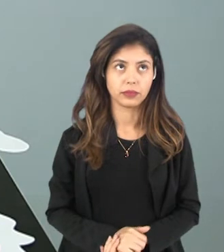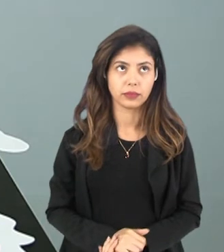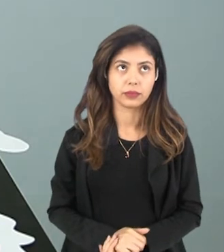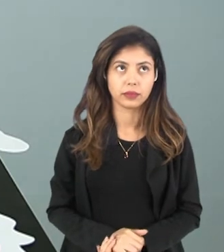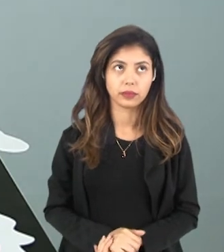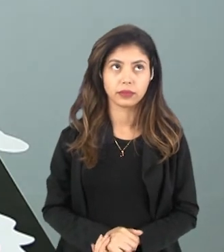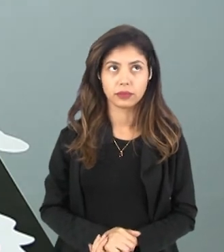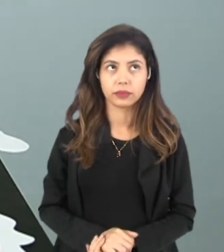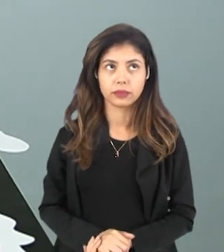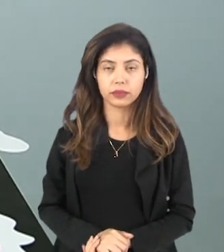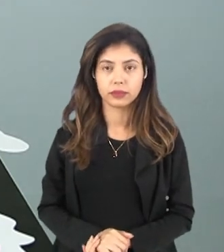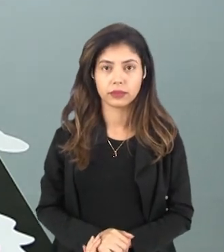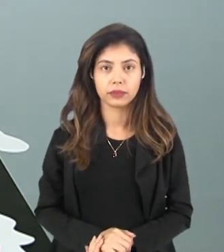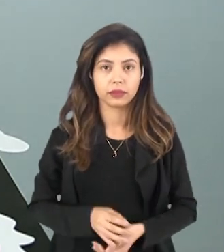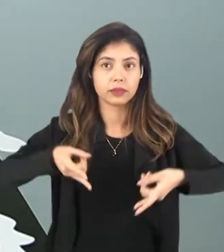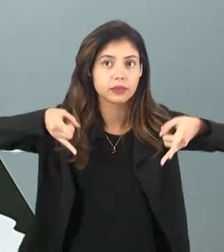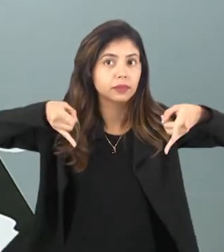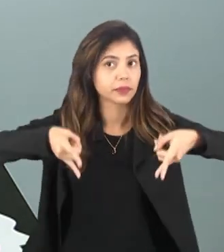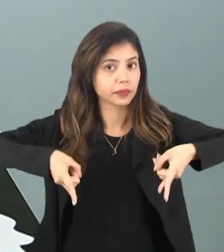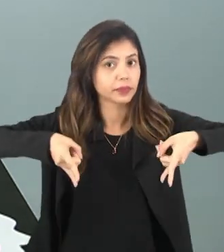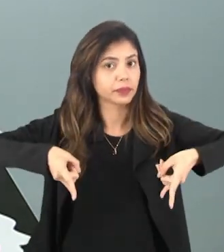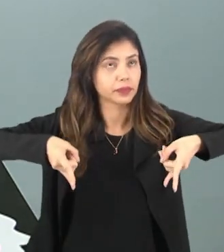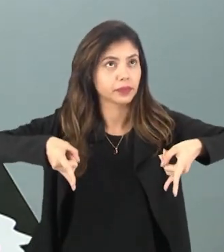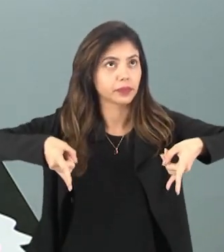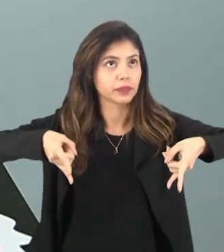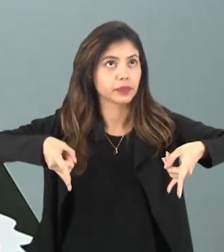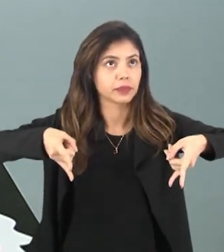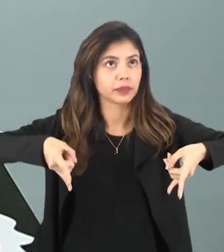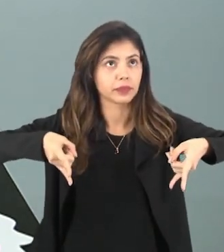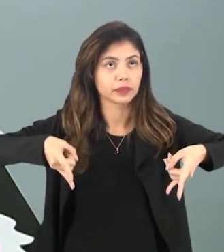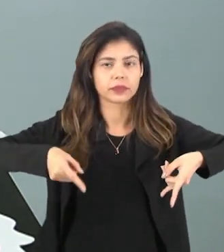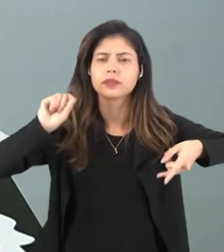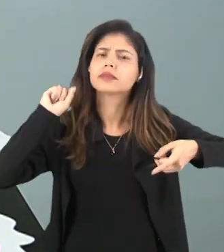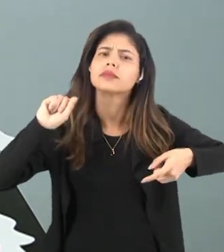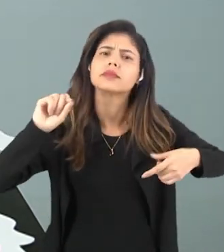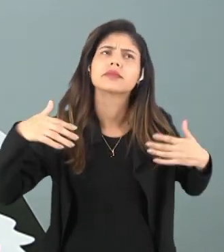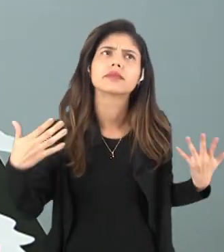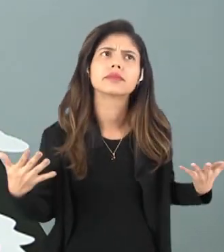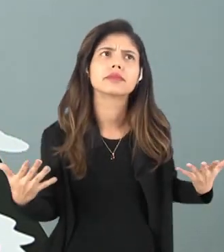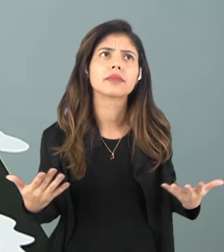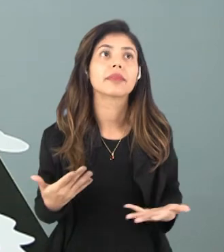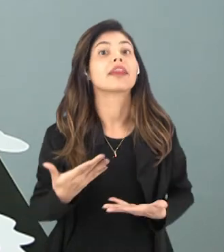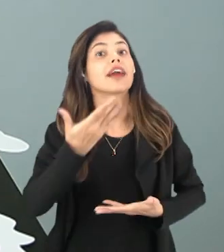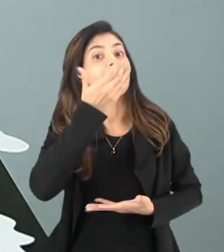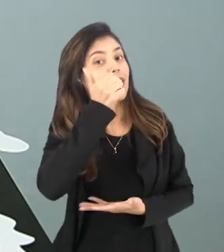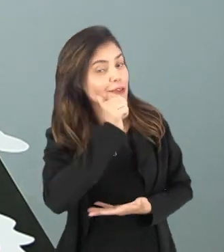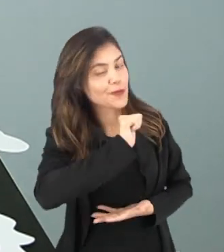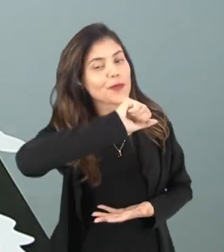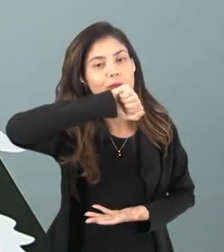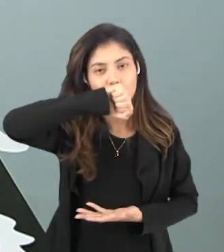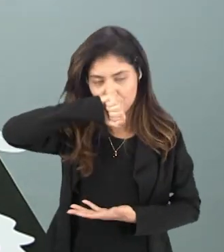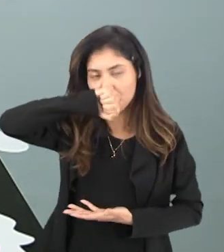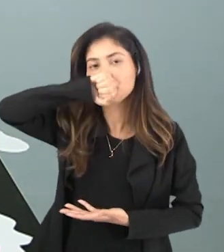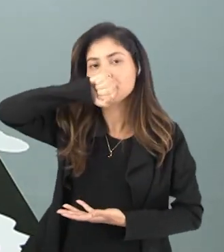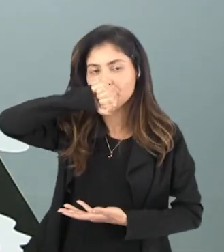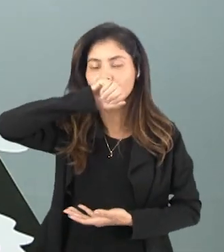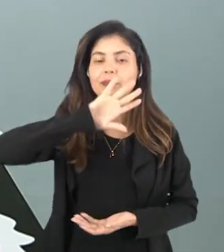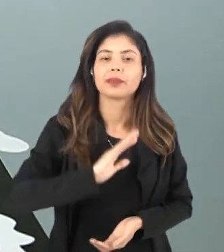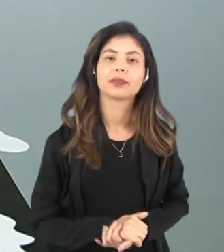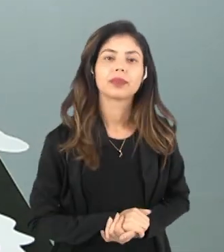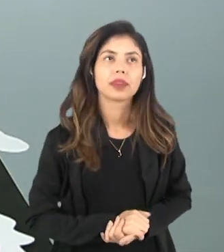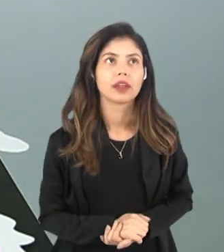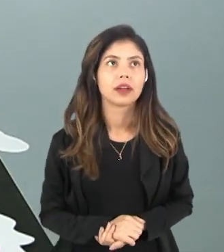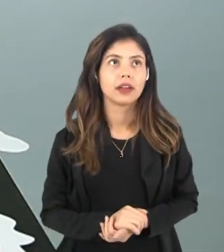e a cama do Meio era e da mamãe russa